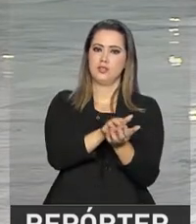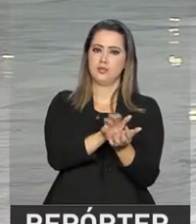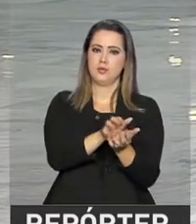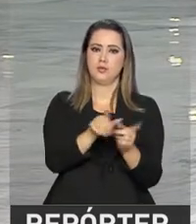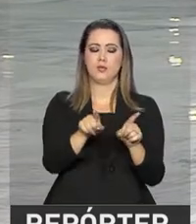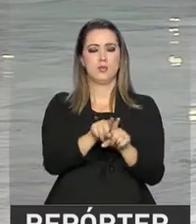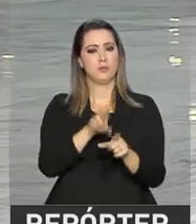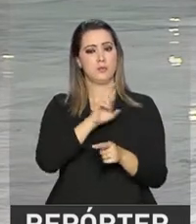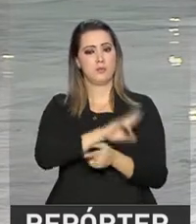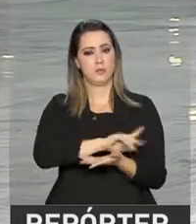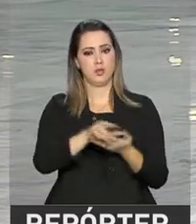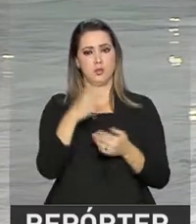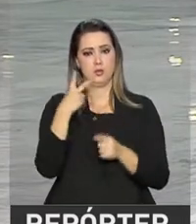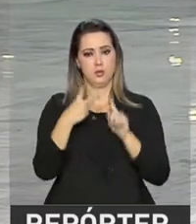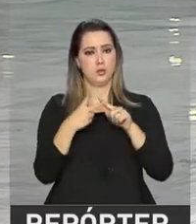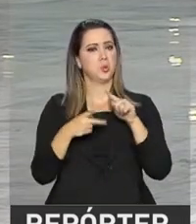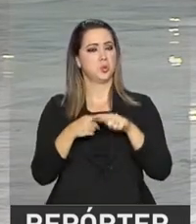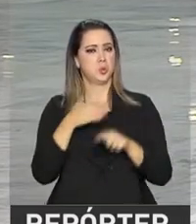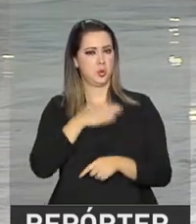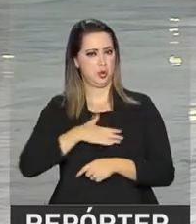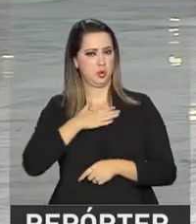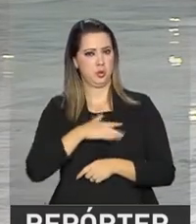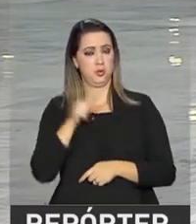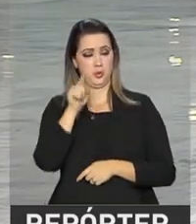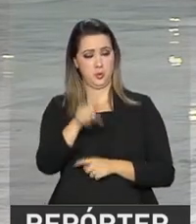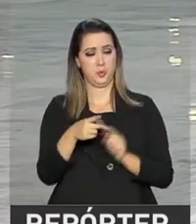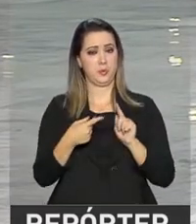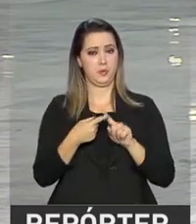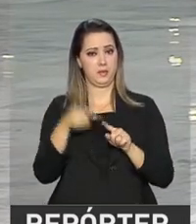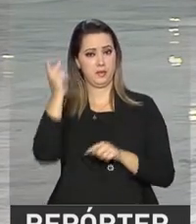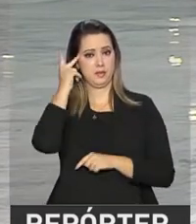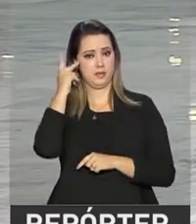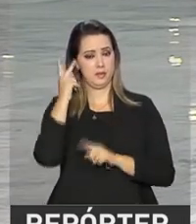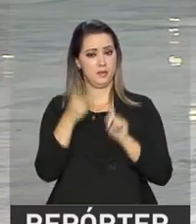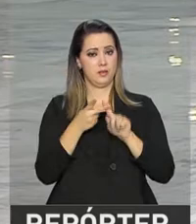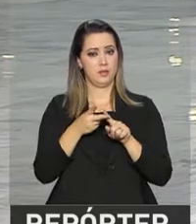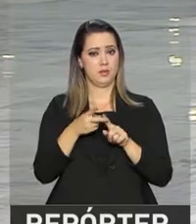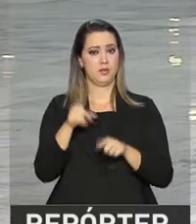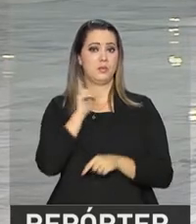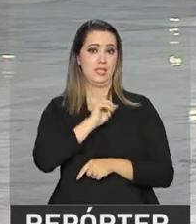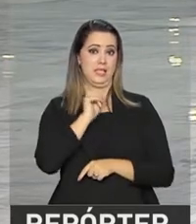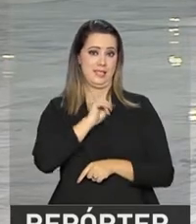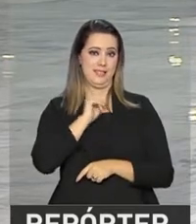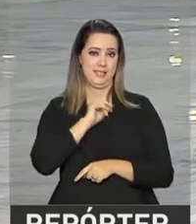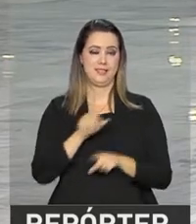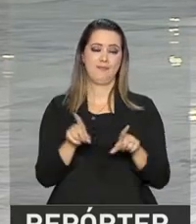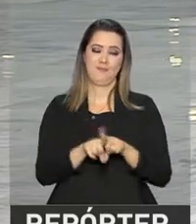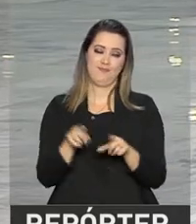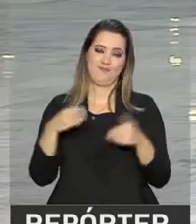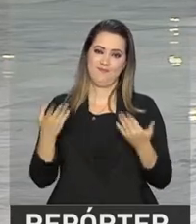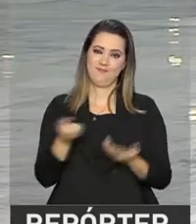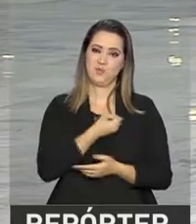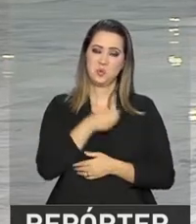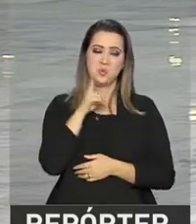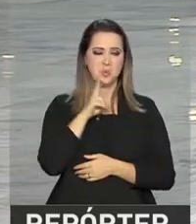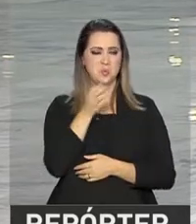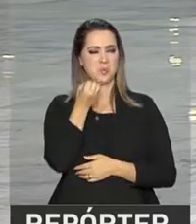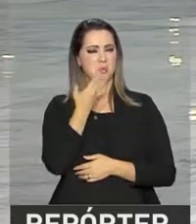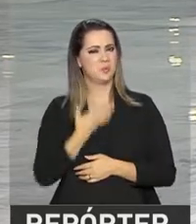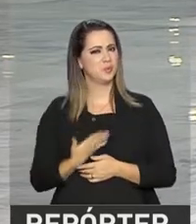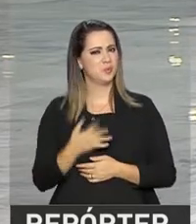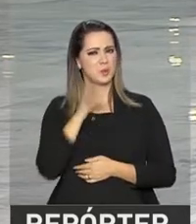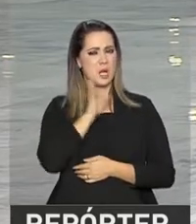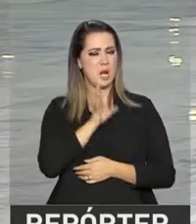se consolidando no gosto dos foliões, são eles São Paulo e Belo Horizonte. Alguns números interessantes.